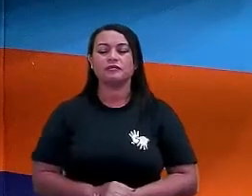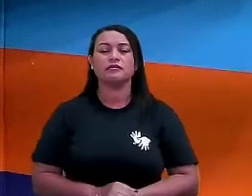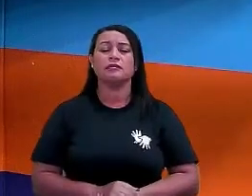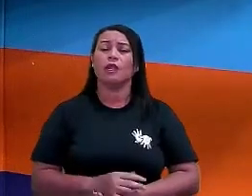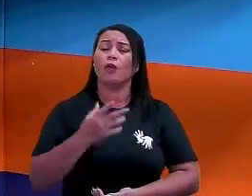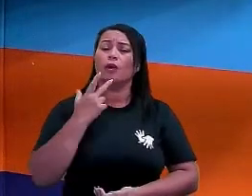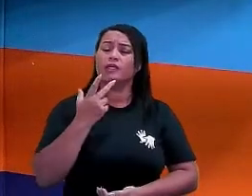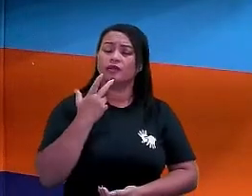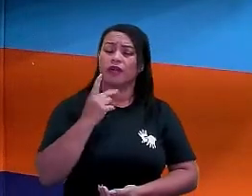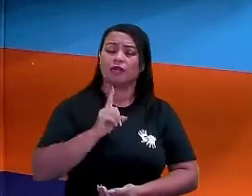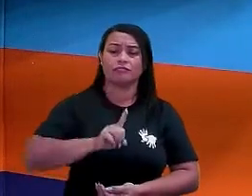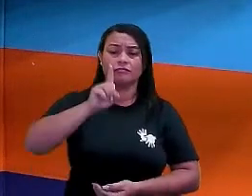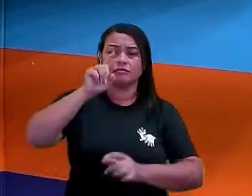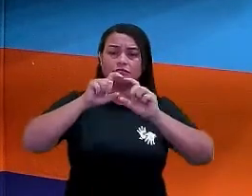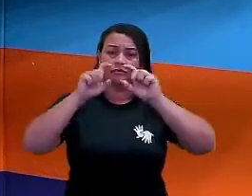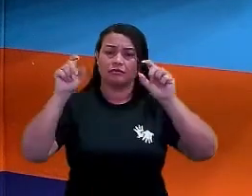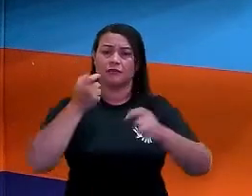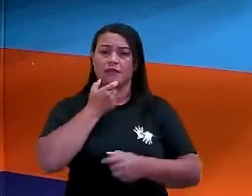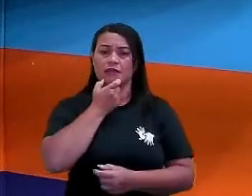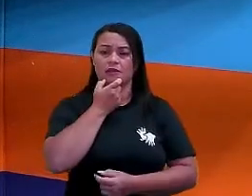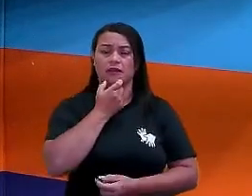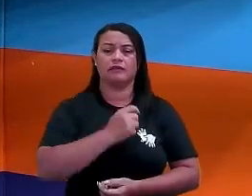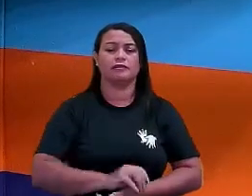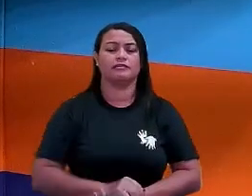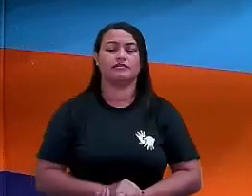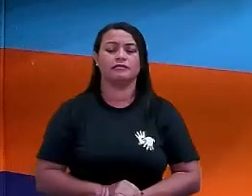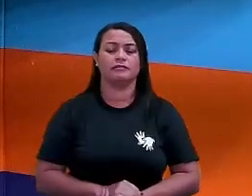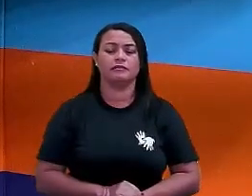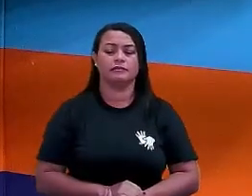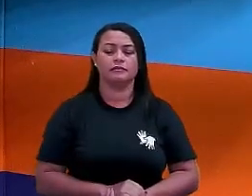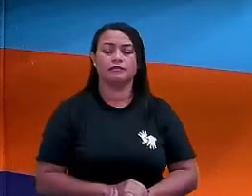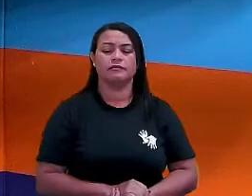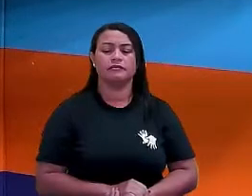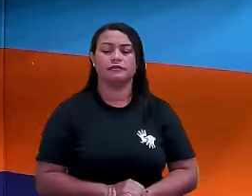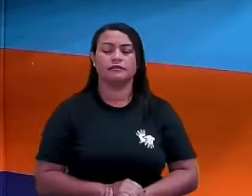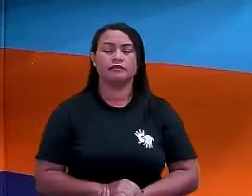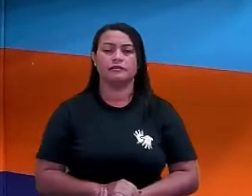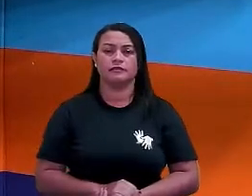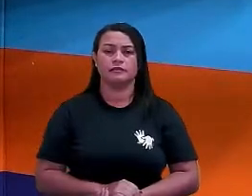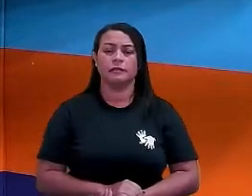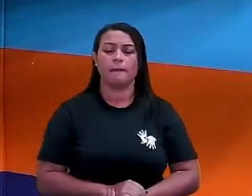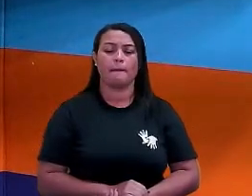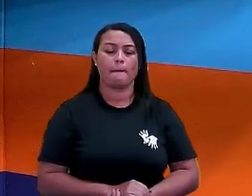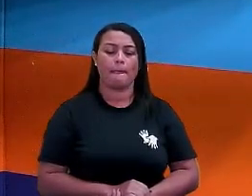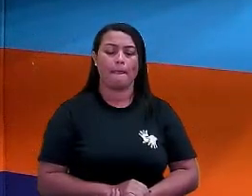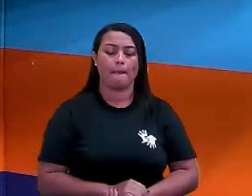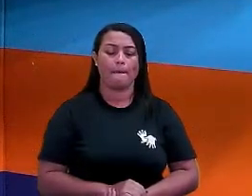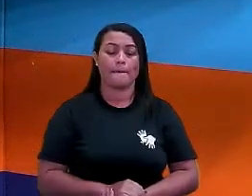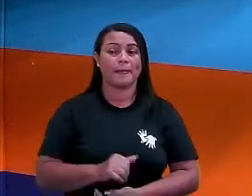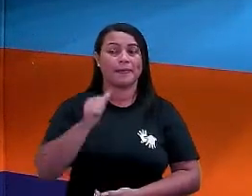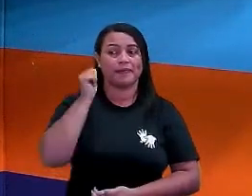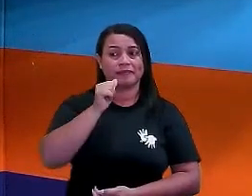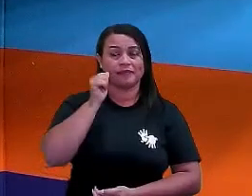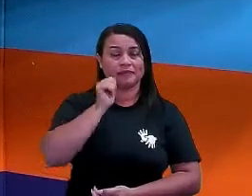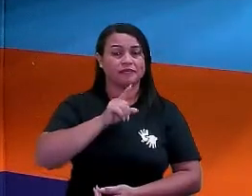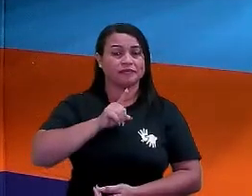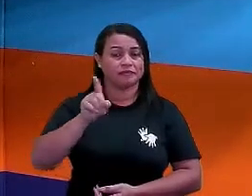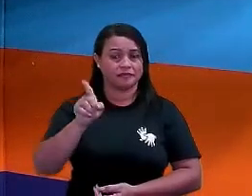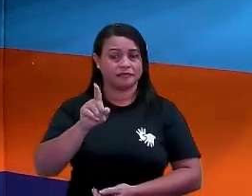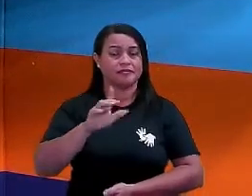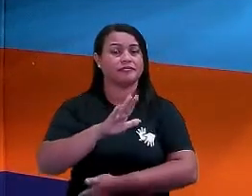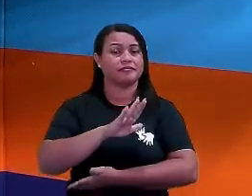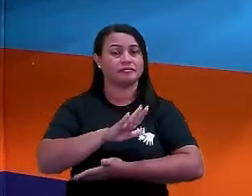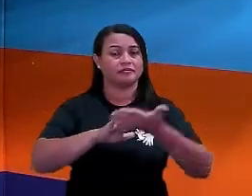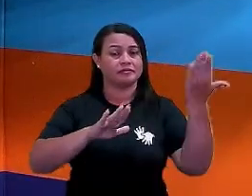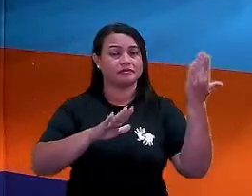ó, she's traveling to Rio in 2 weeks. She's traveling to Rio in 2 weeks. Ela estará